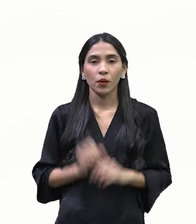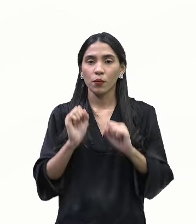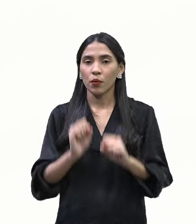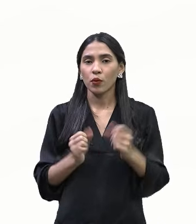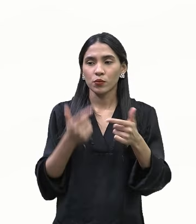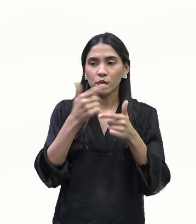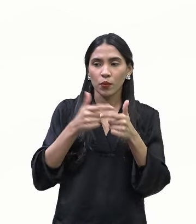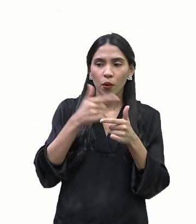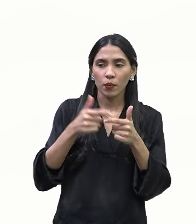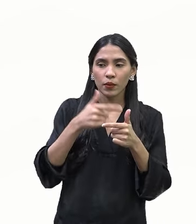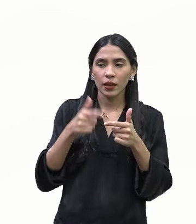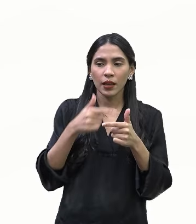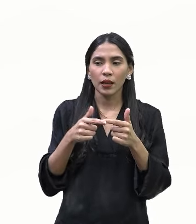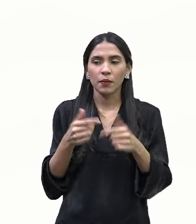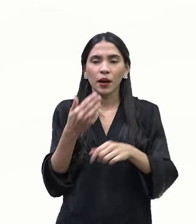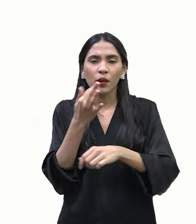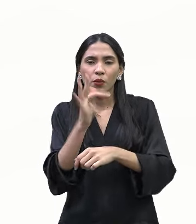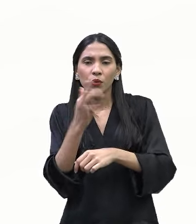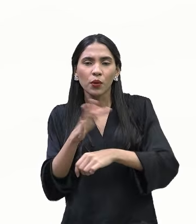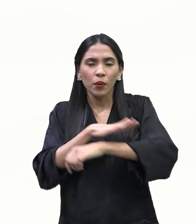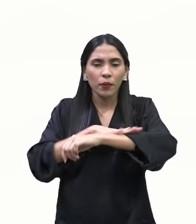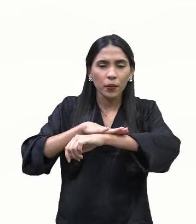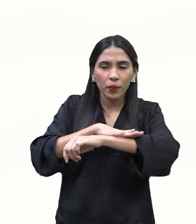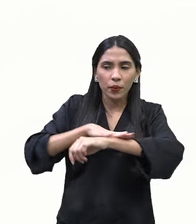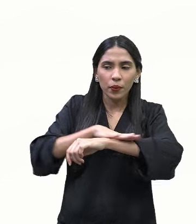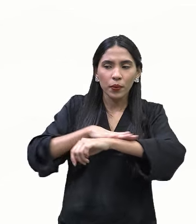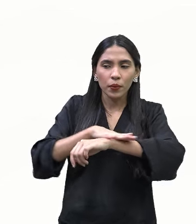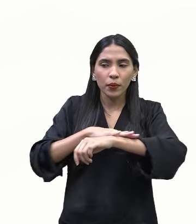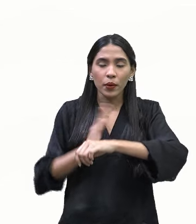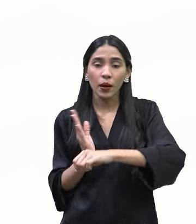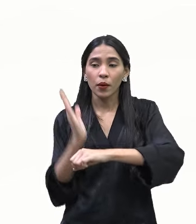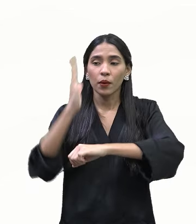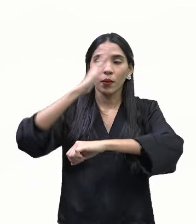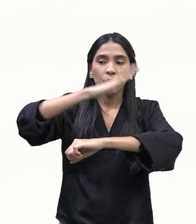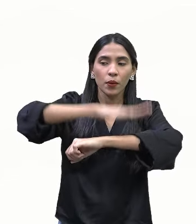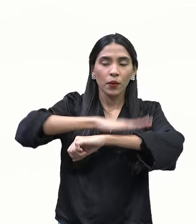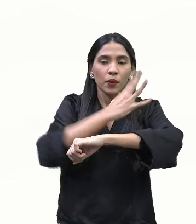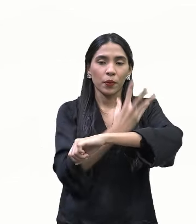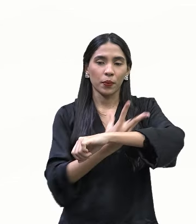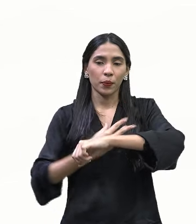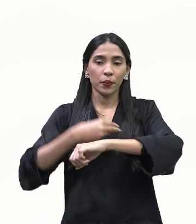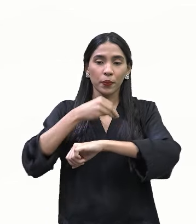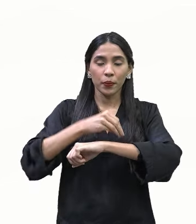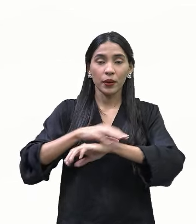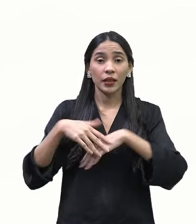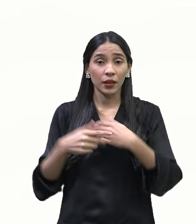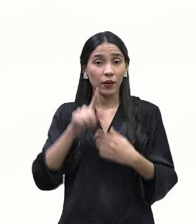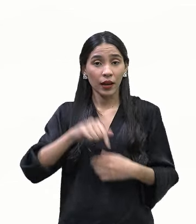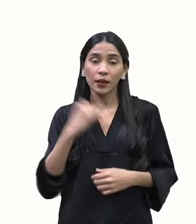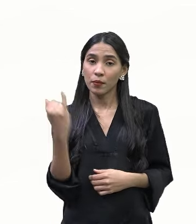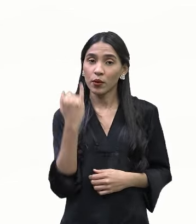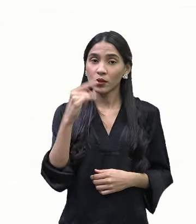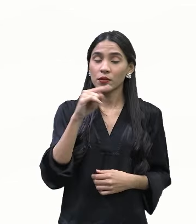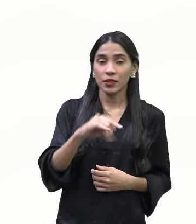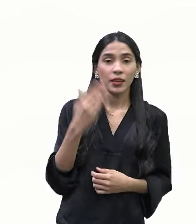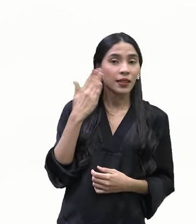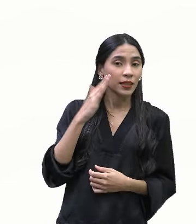ter ali, tá? Então é muito importante você entender esses aspectos sobre o